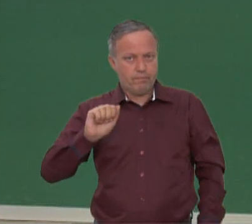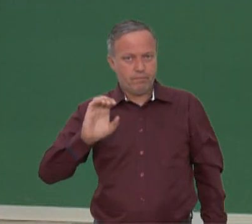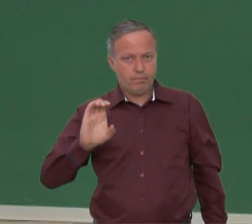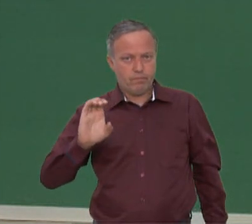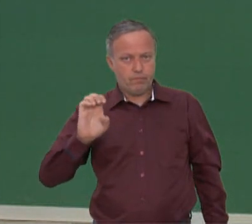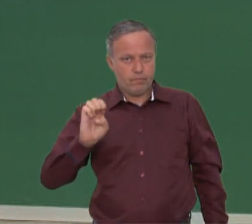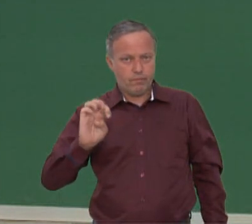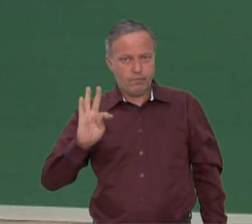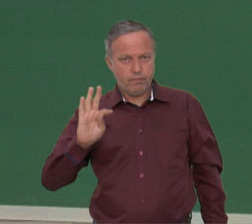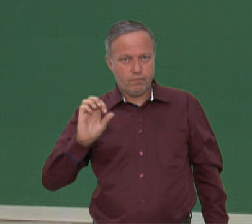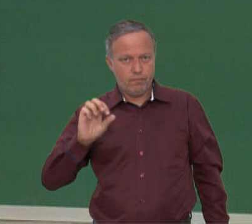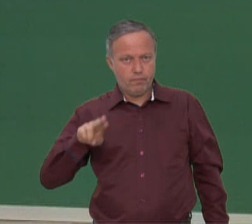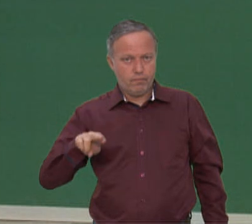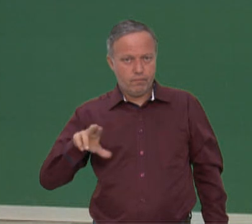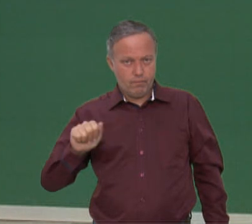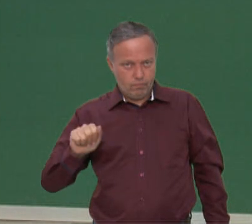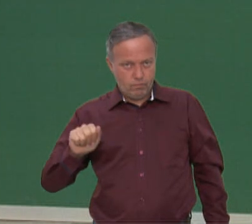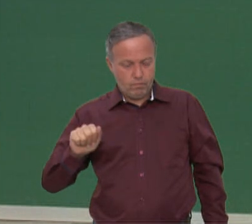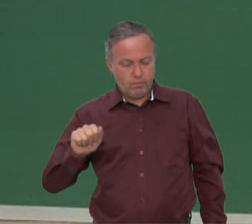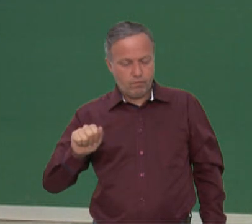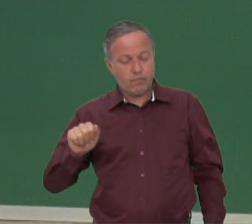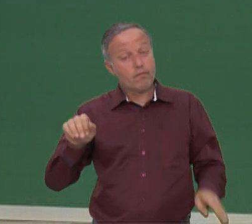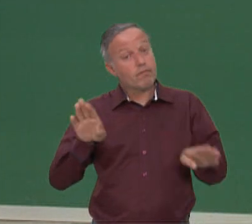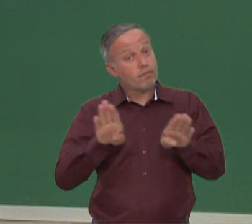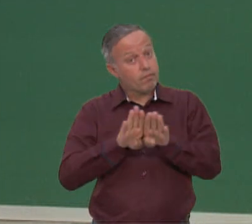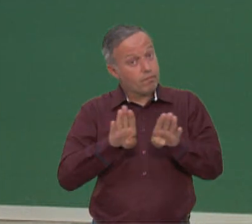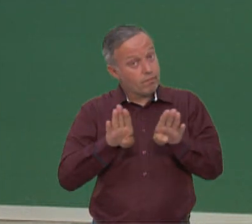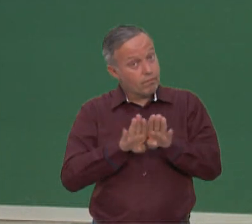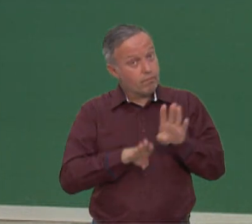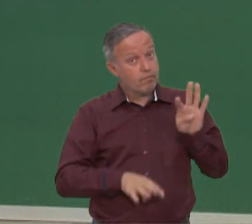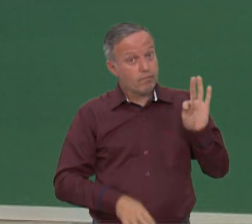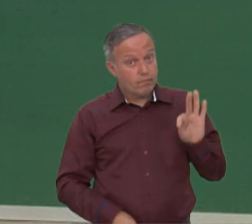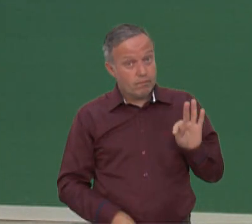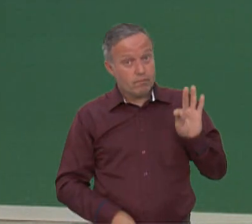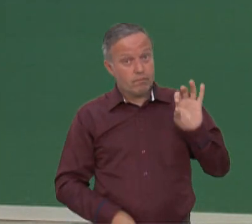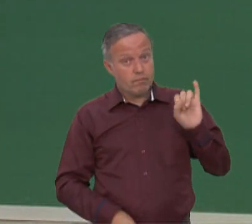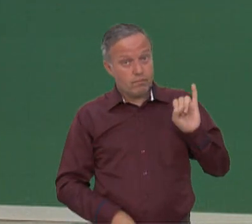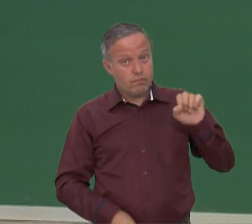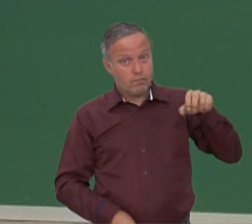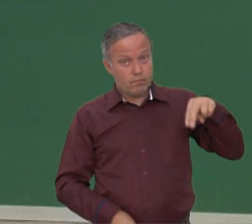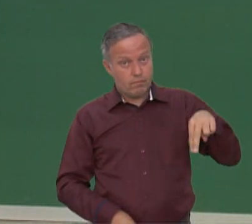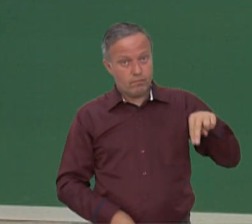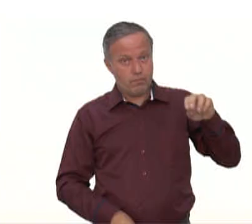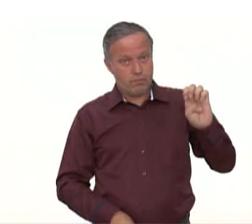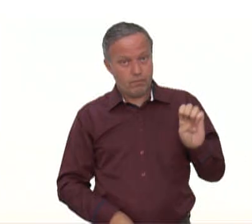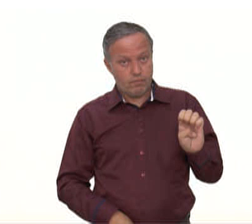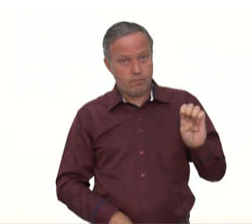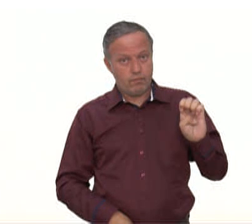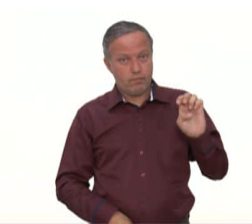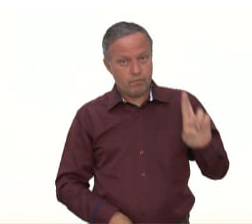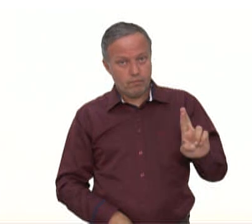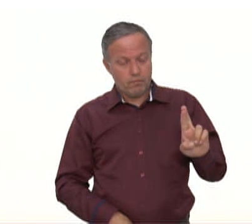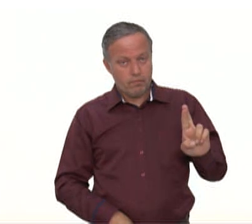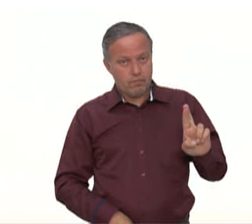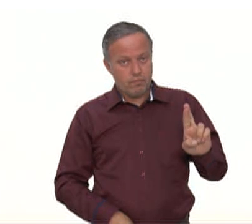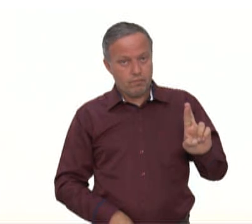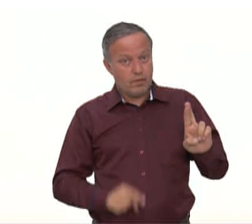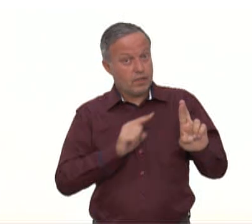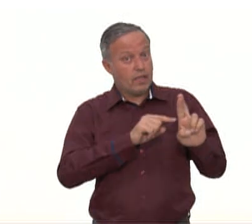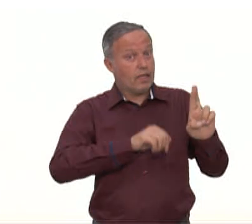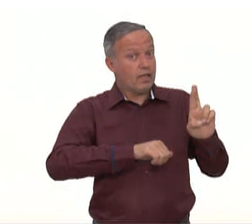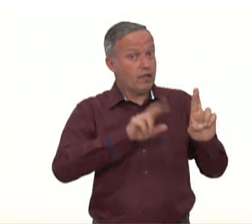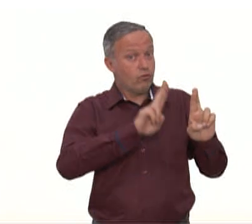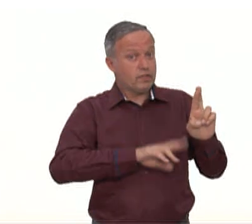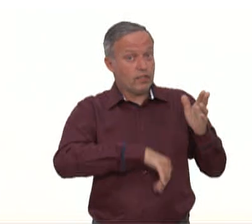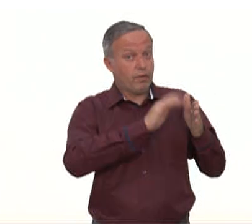removedor de esmalte, o thinner, que é utilizado como solvente na tinta, acaba tendo um ponto de vaporização menor do que da